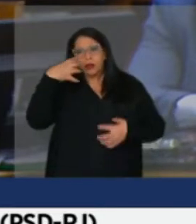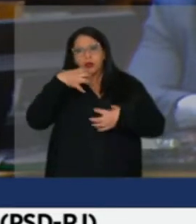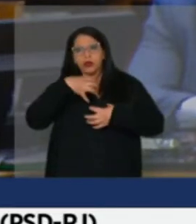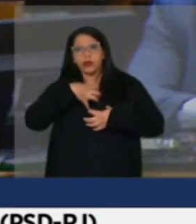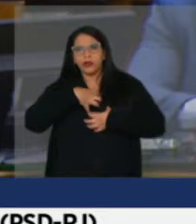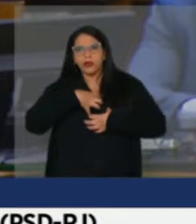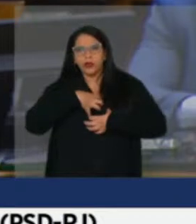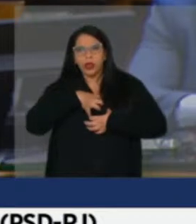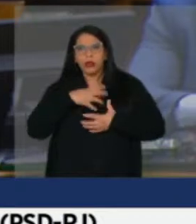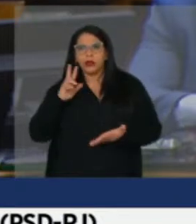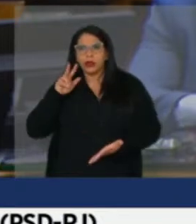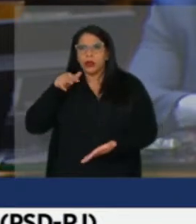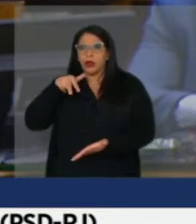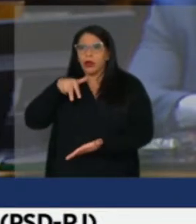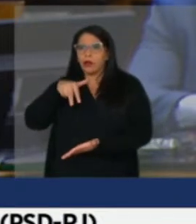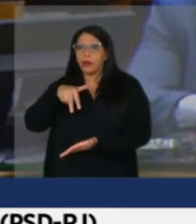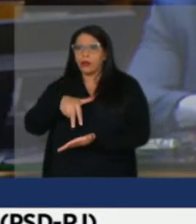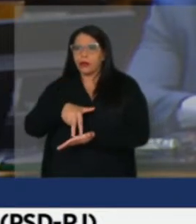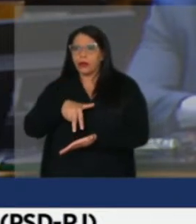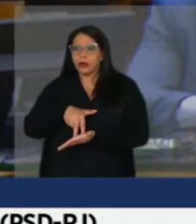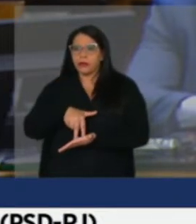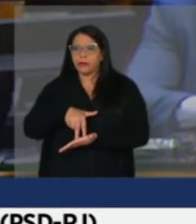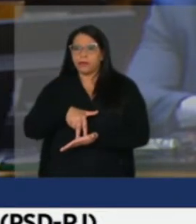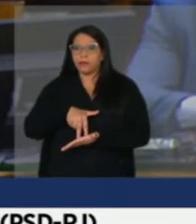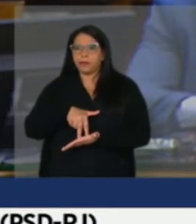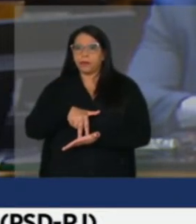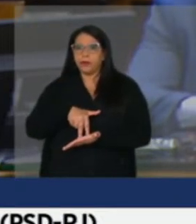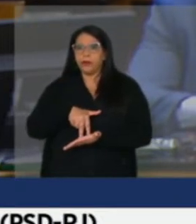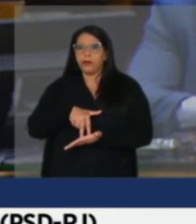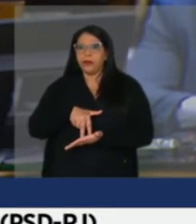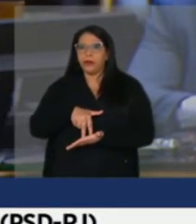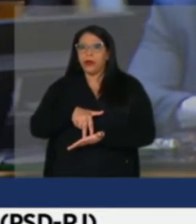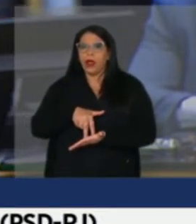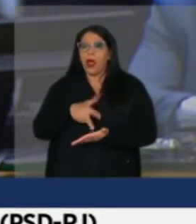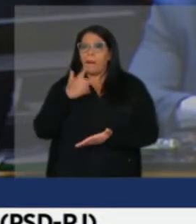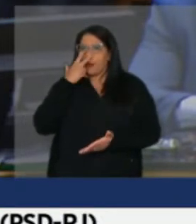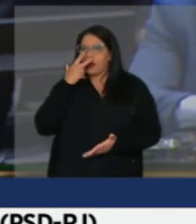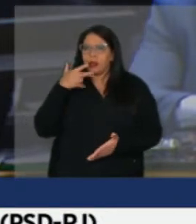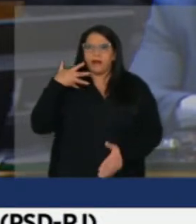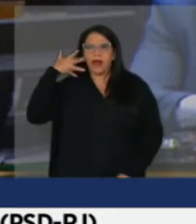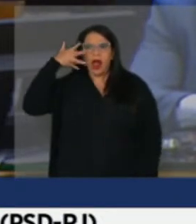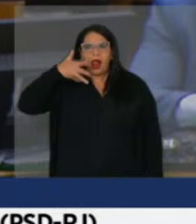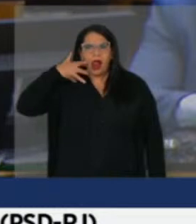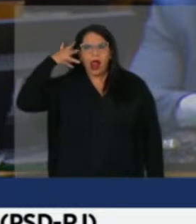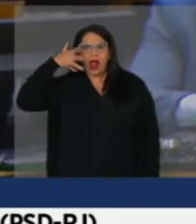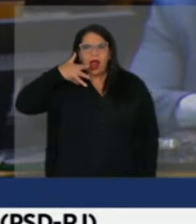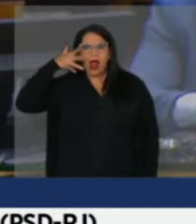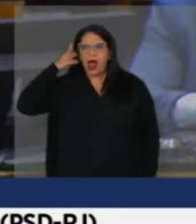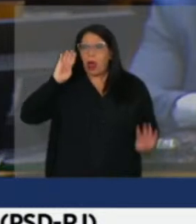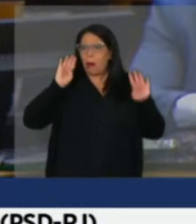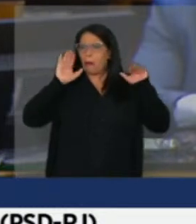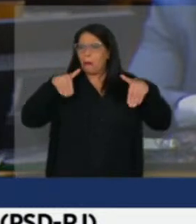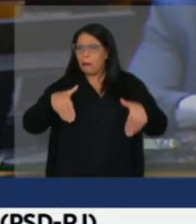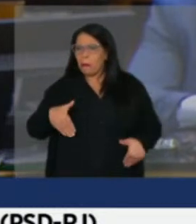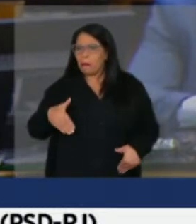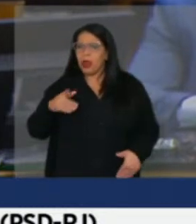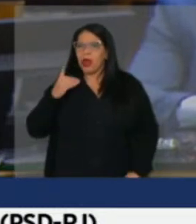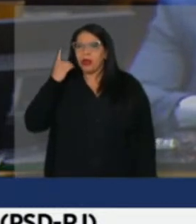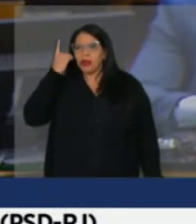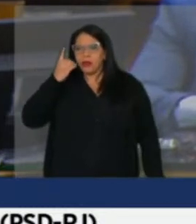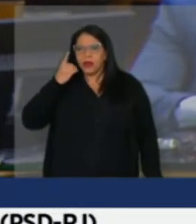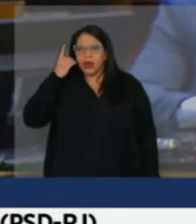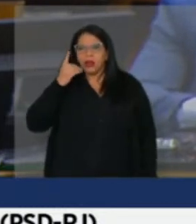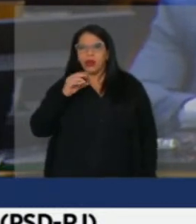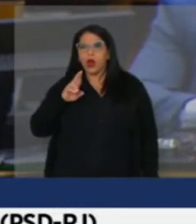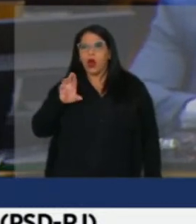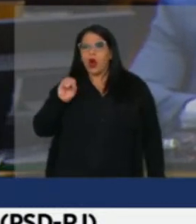conduzir na tribuna, a forma muito eloquente do advogado Rodrigo Falso, que